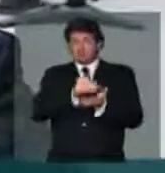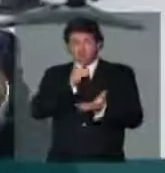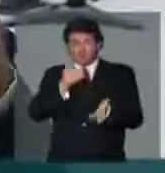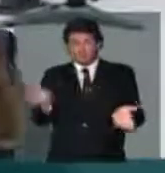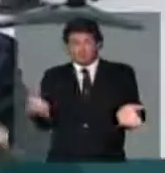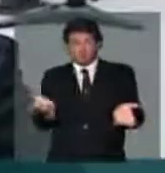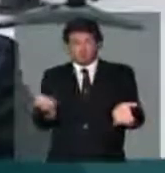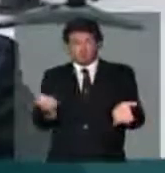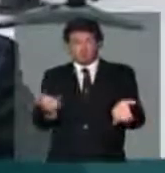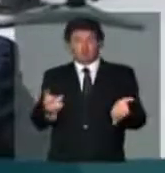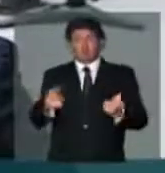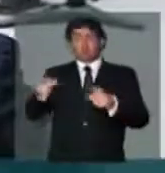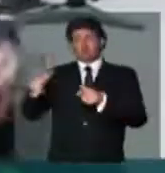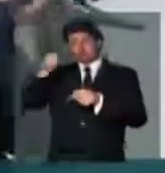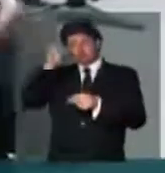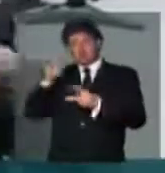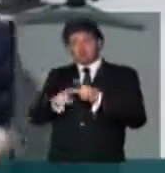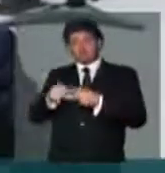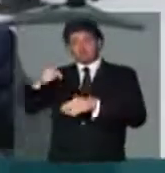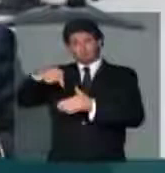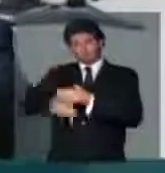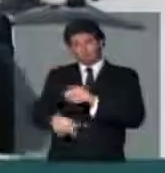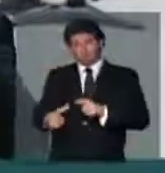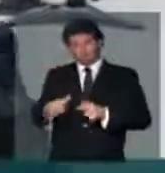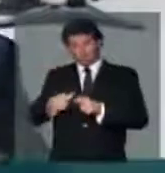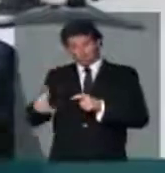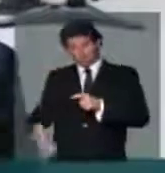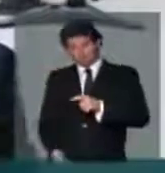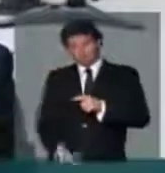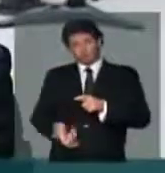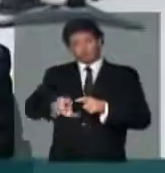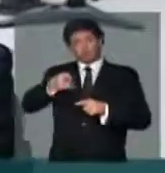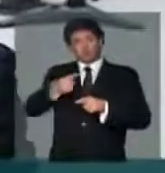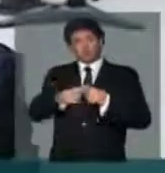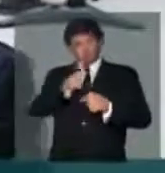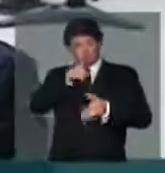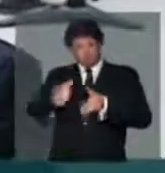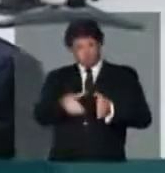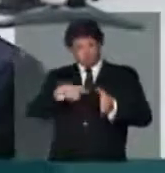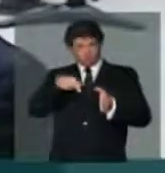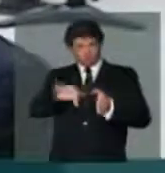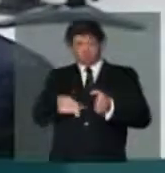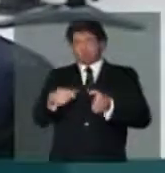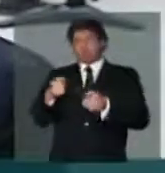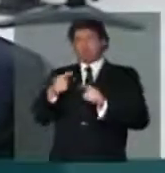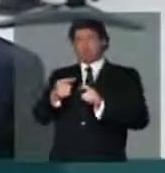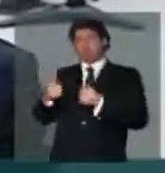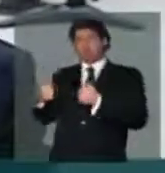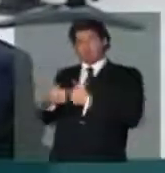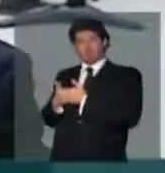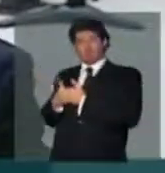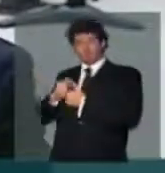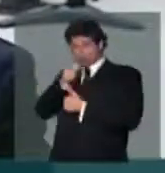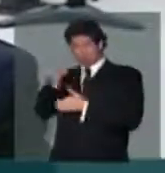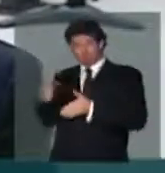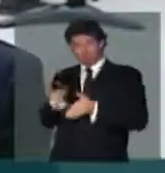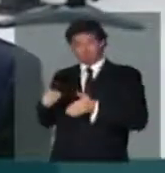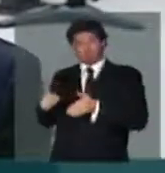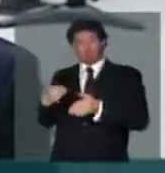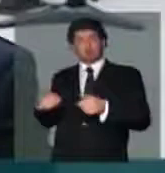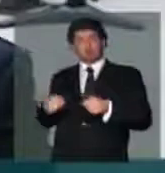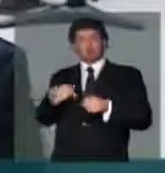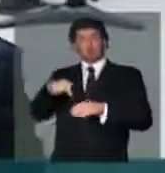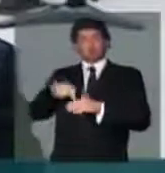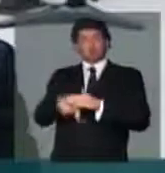água nos assentamentos, falta perfurar poços, porque mesmo tendo esses rios, um assentamento próximo deste rio, você